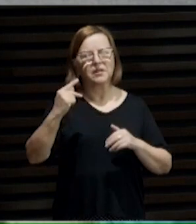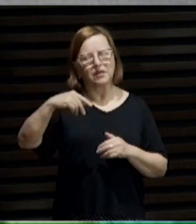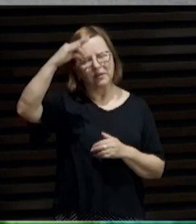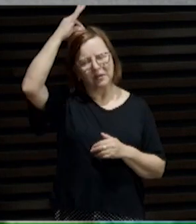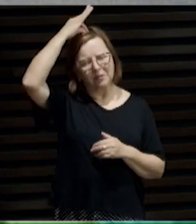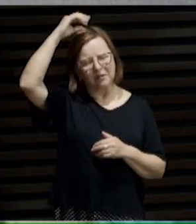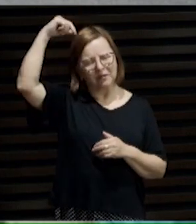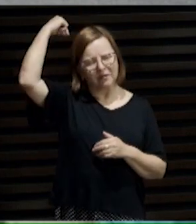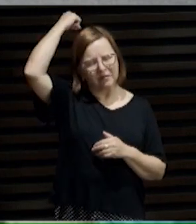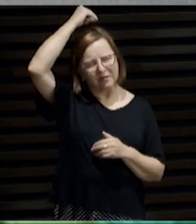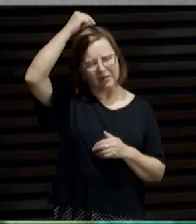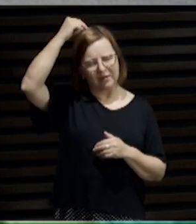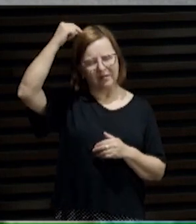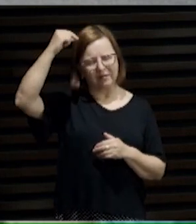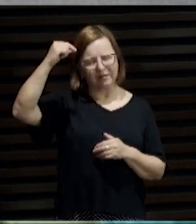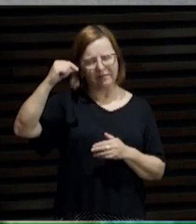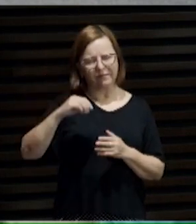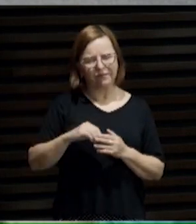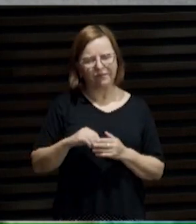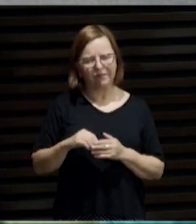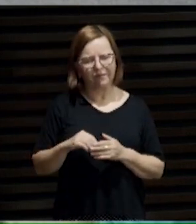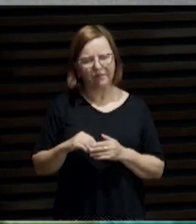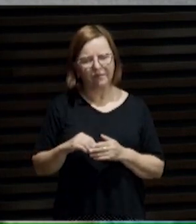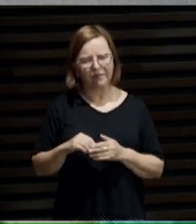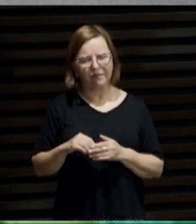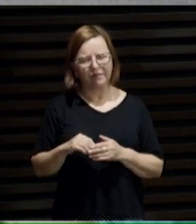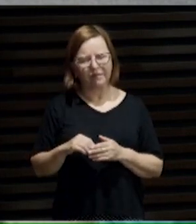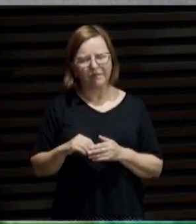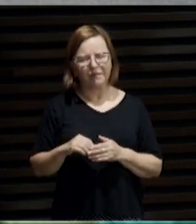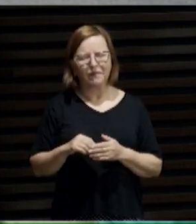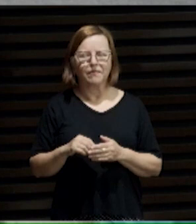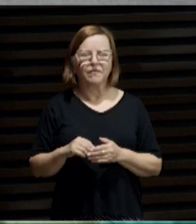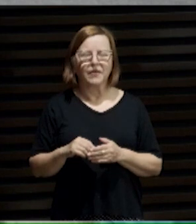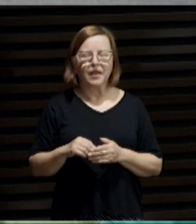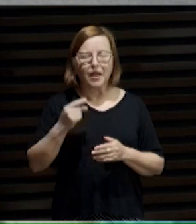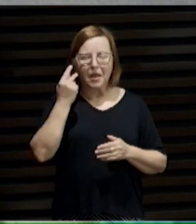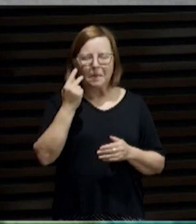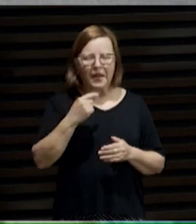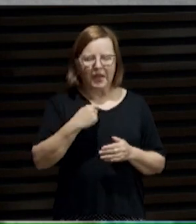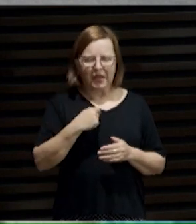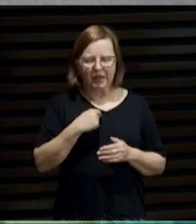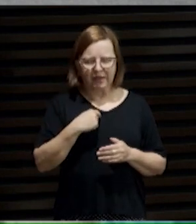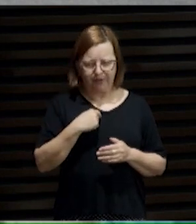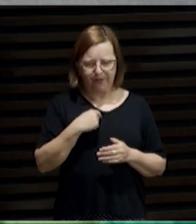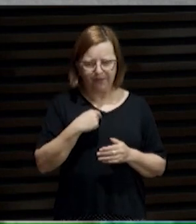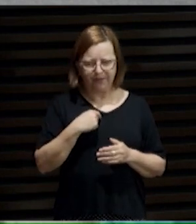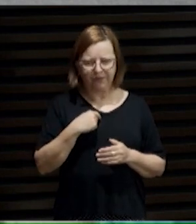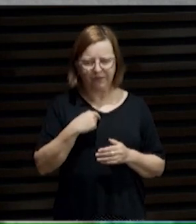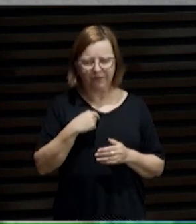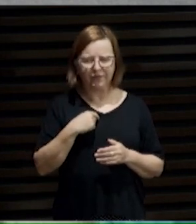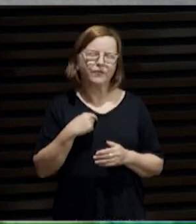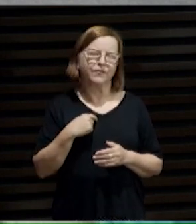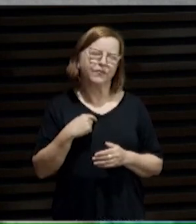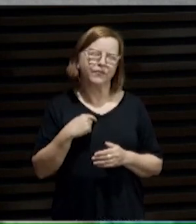me use, apesar de mim mesmo, Senhor, para que eu seja um canal do Senhor a falar com este